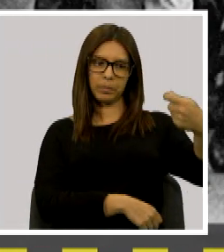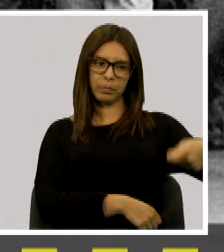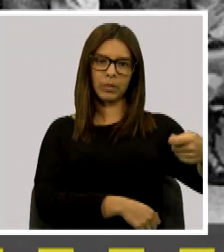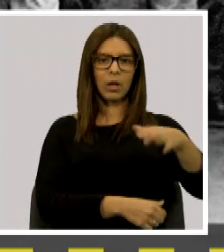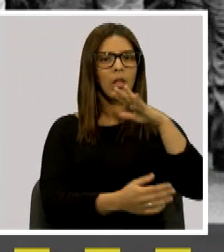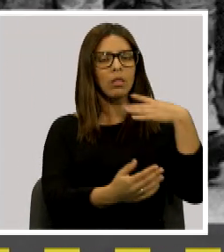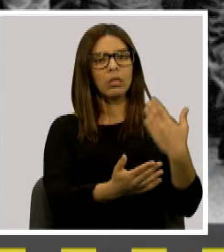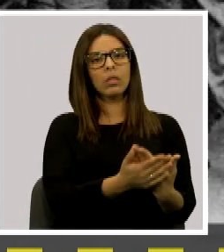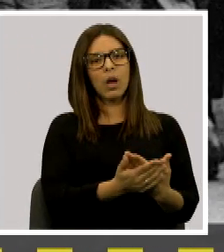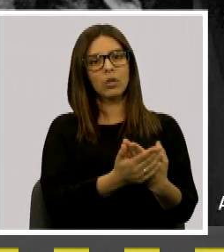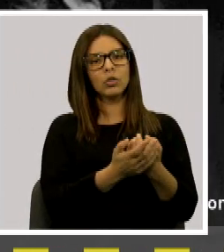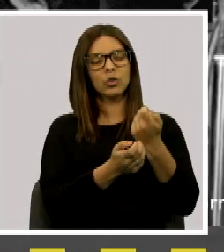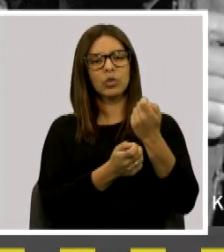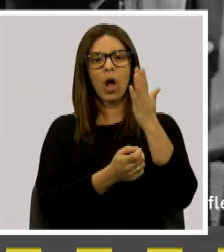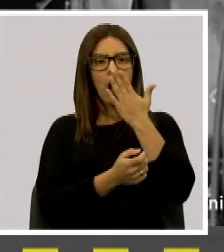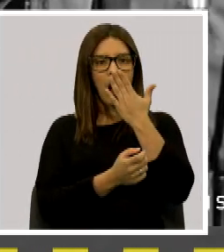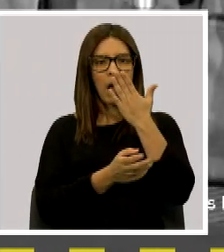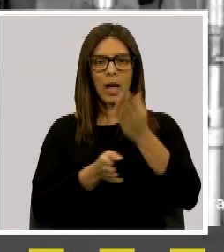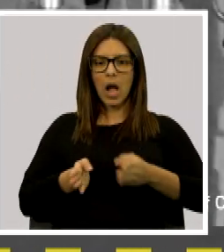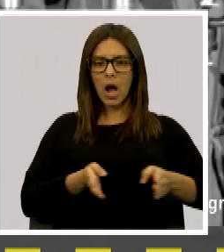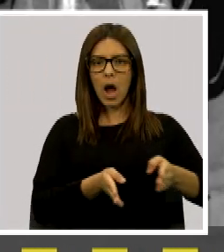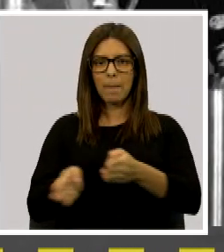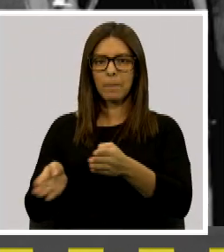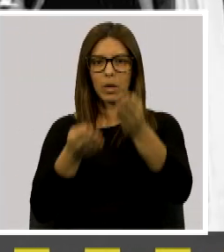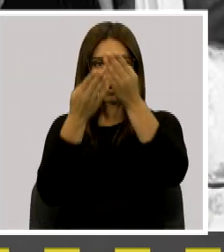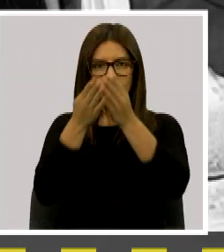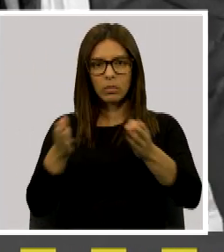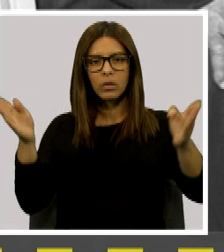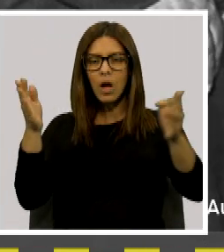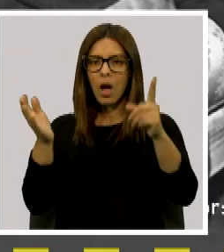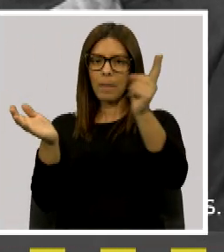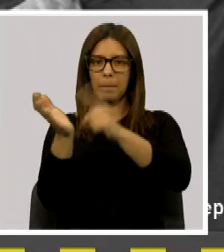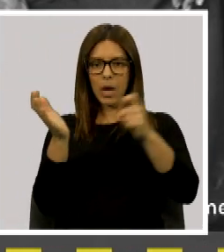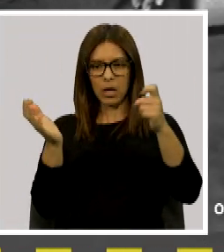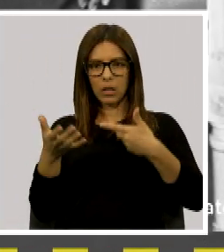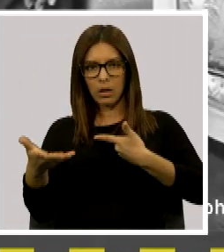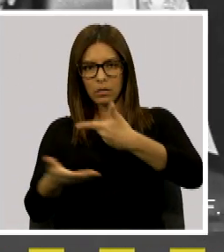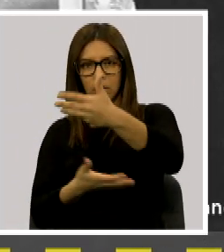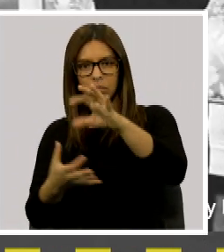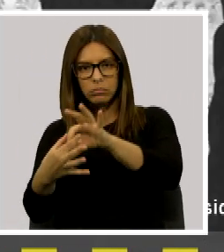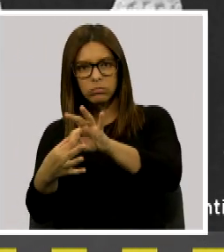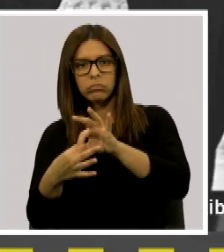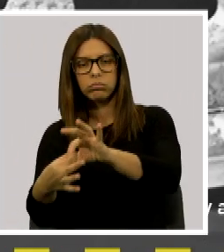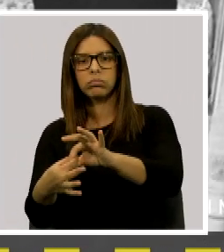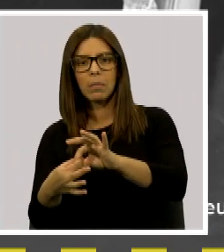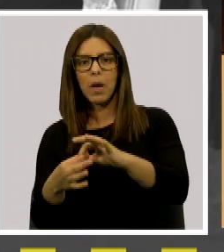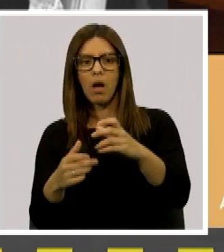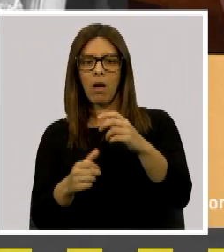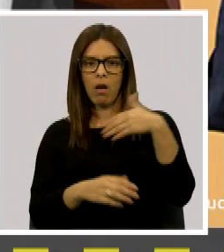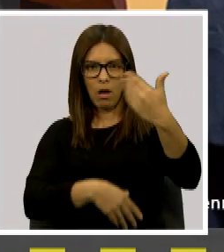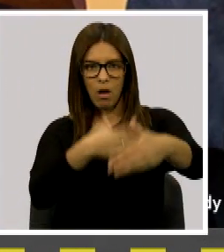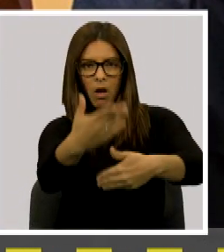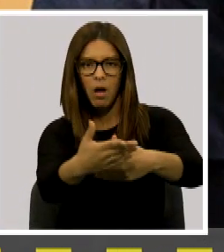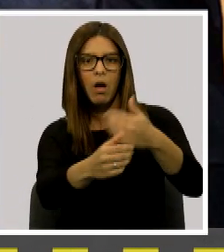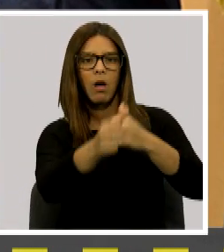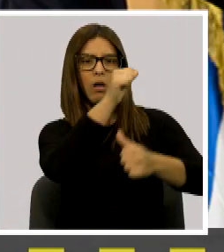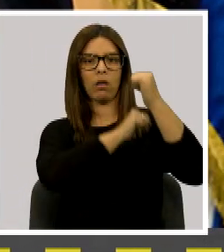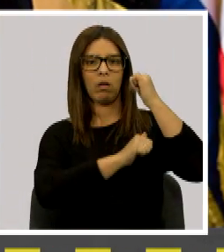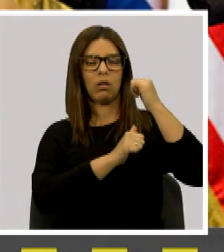Obama o primeiro presidente americano a visitar Cuba desde a Revolução de 1959. Foi o início de uma nova era,